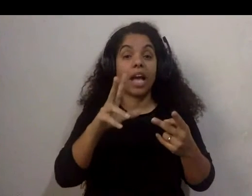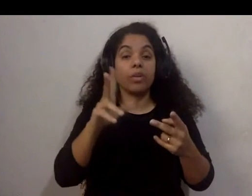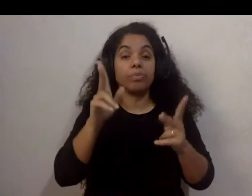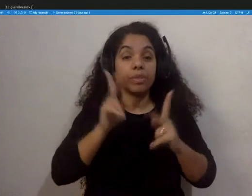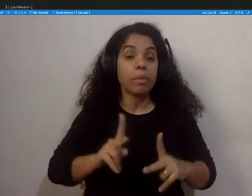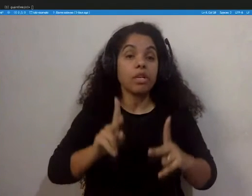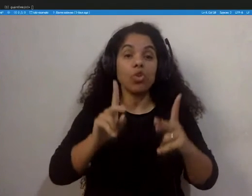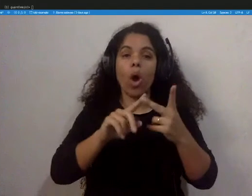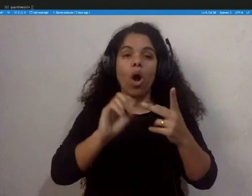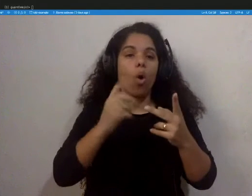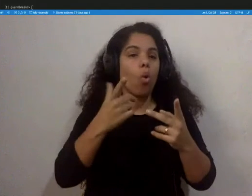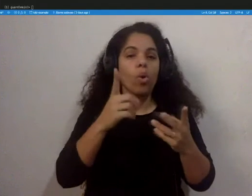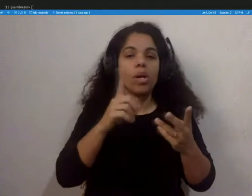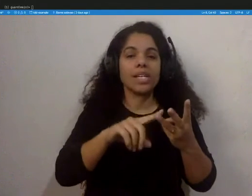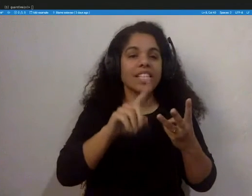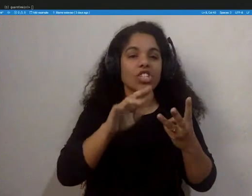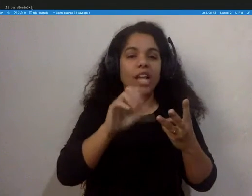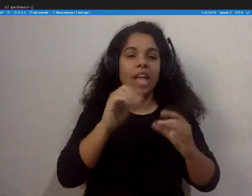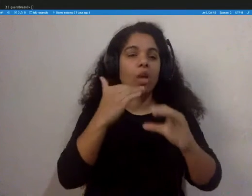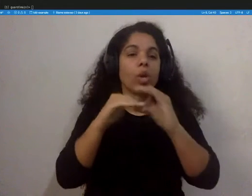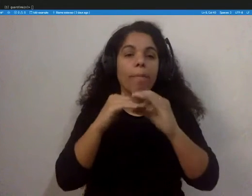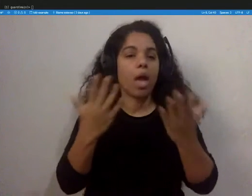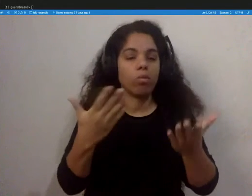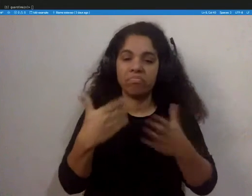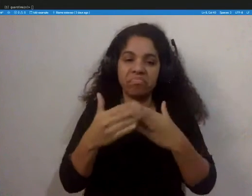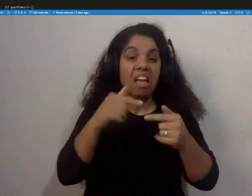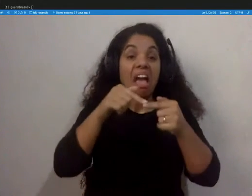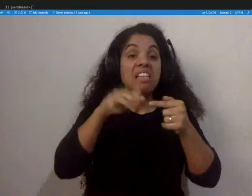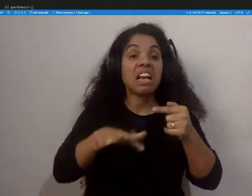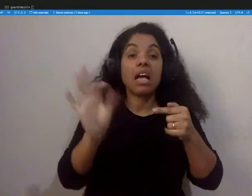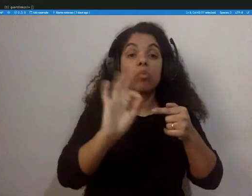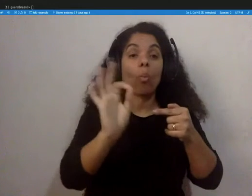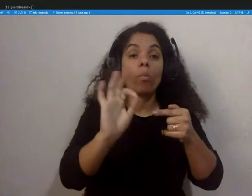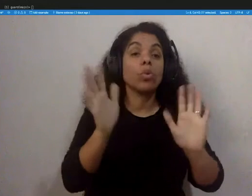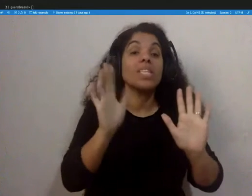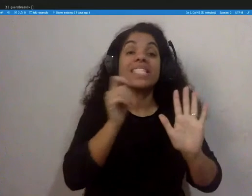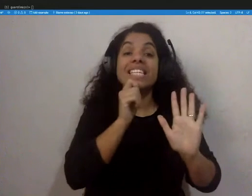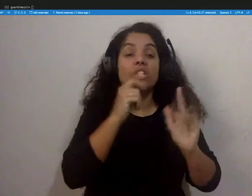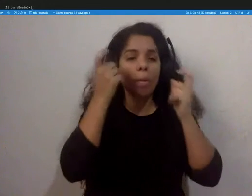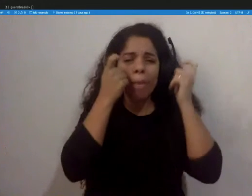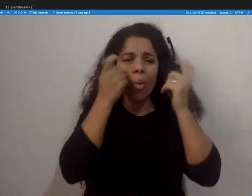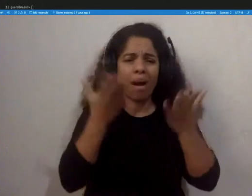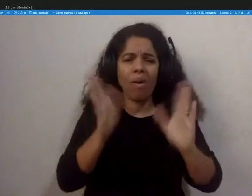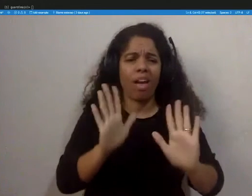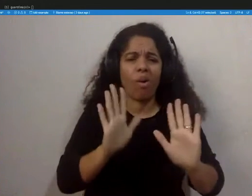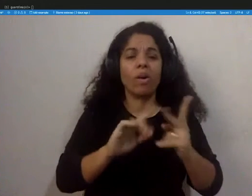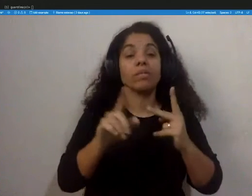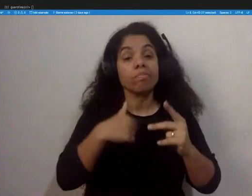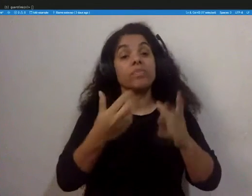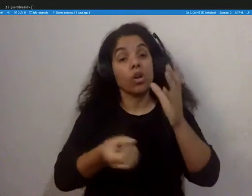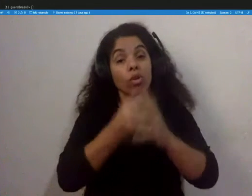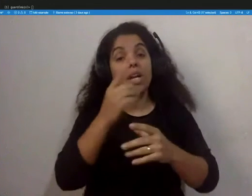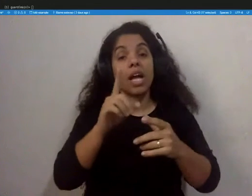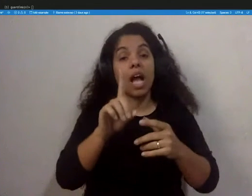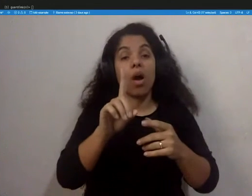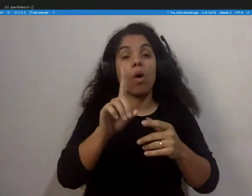pessoa, ou destinatário e-mail. Essa classe ela não existe, então eu não preciso preocupar com ela agora. Então eu vou criar um double